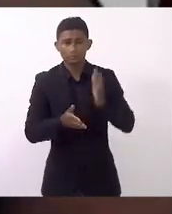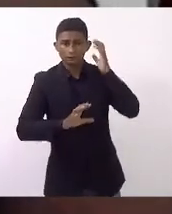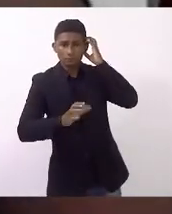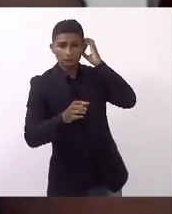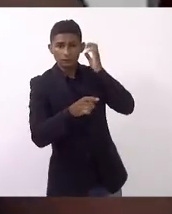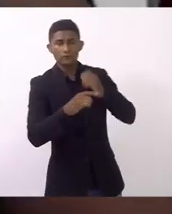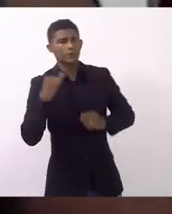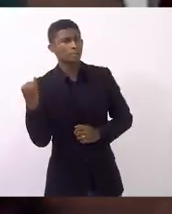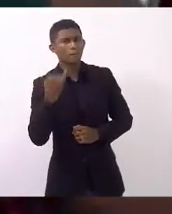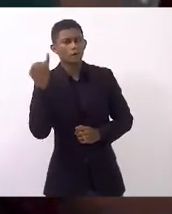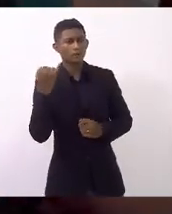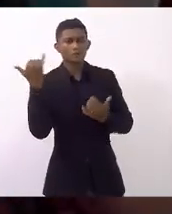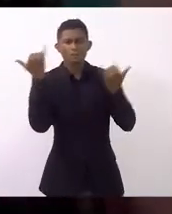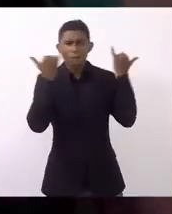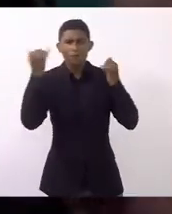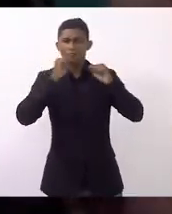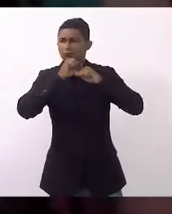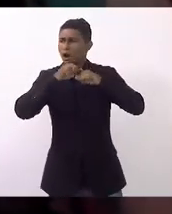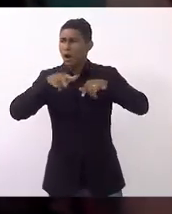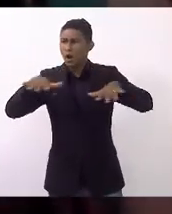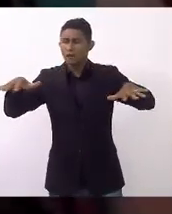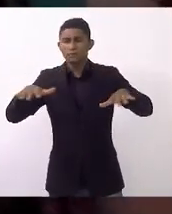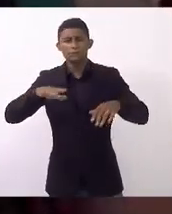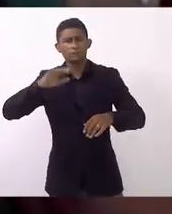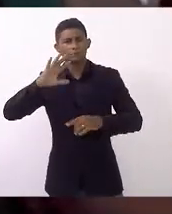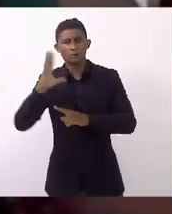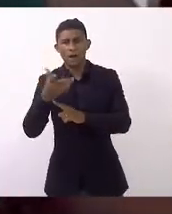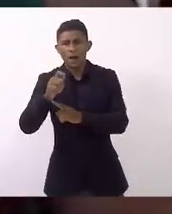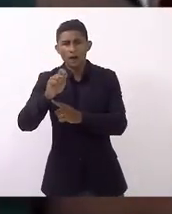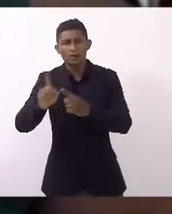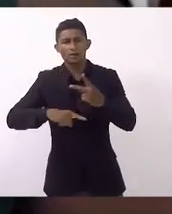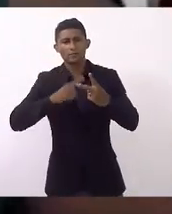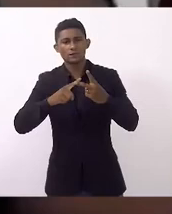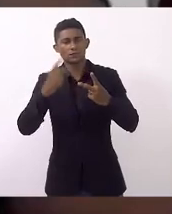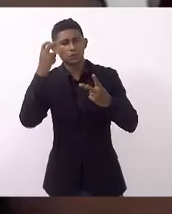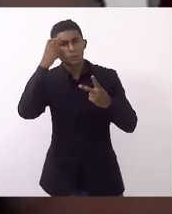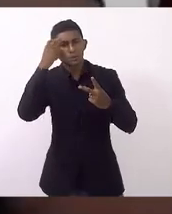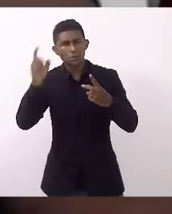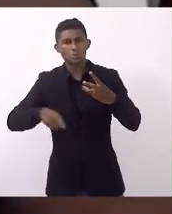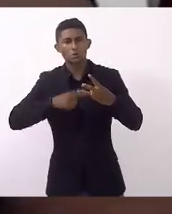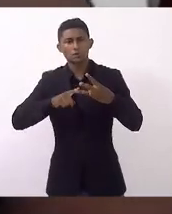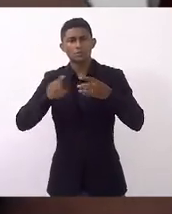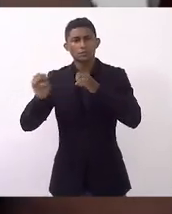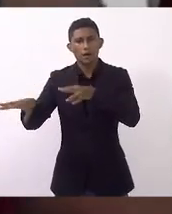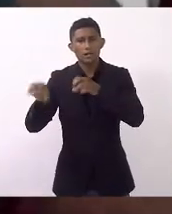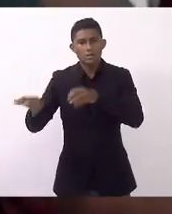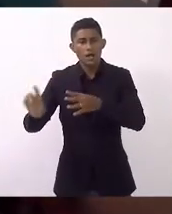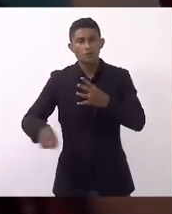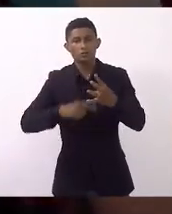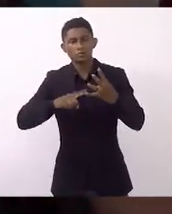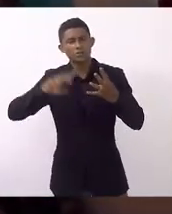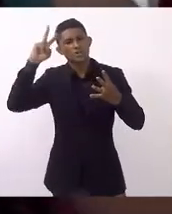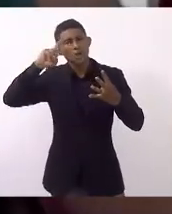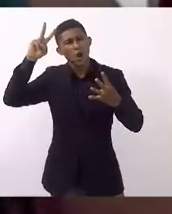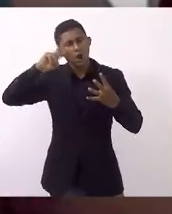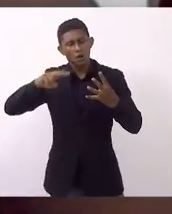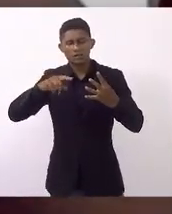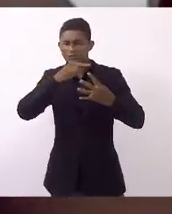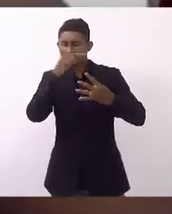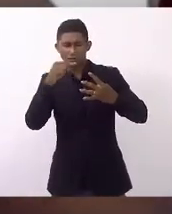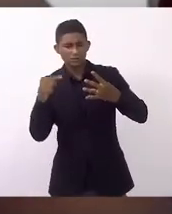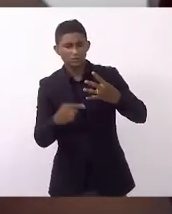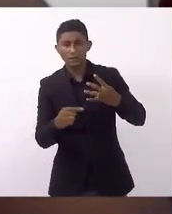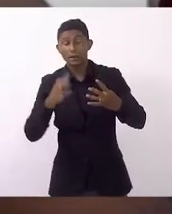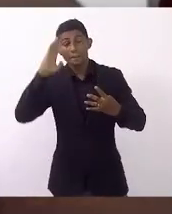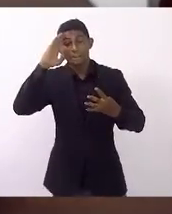de radiodifusão para promover arte, cultura, educação, a história, como eu disse, priorizando, sobretudo, a